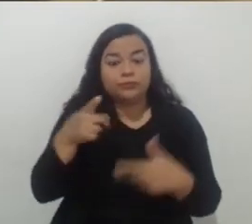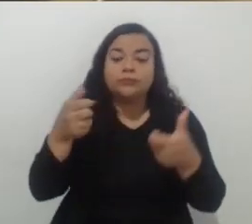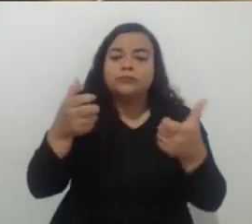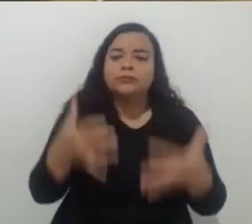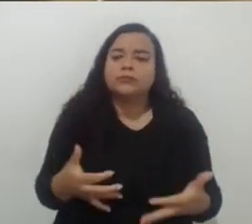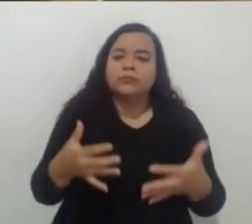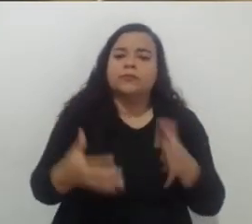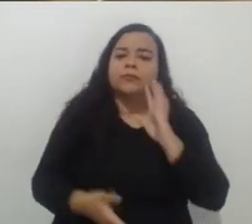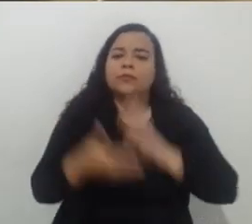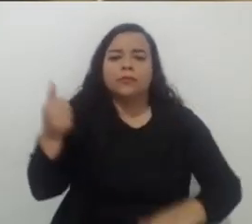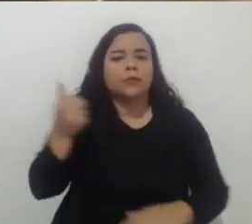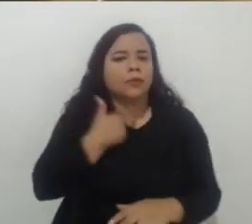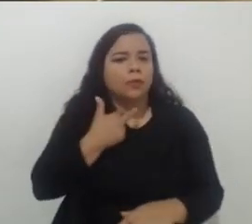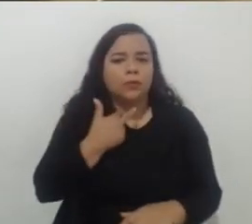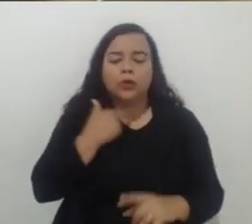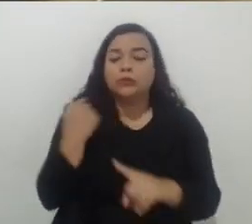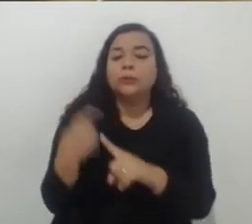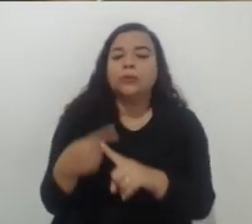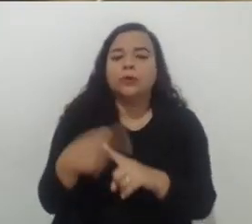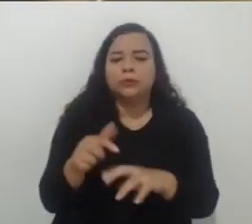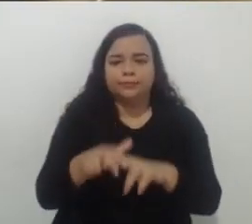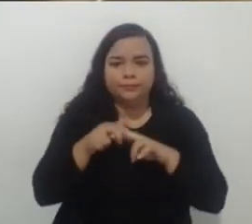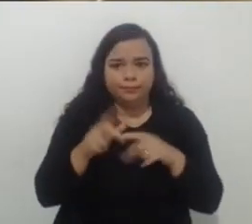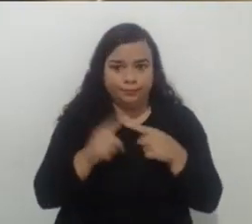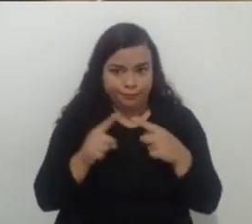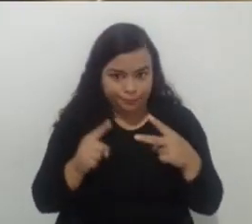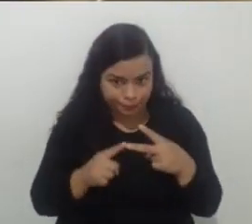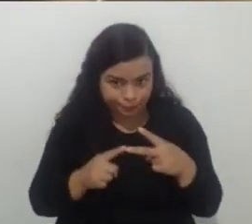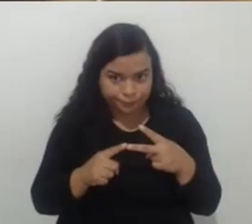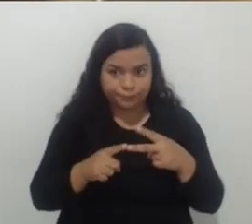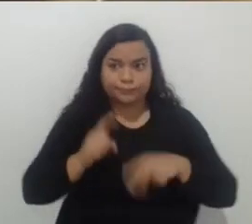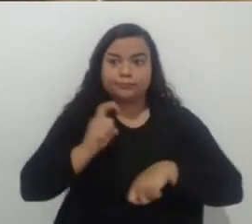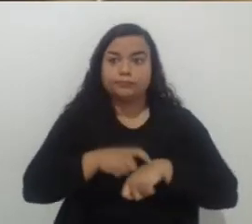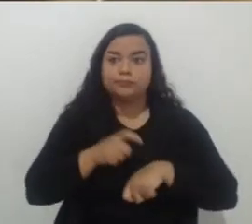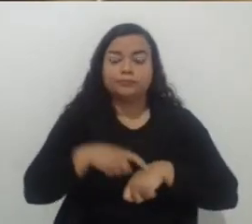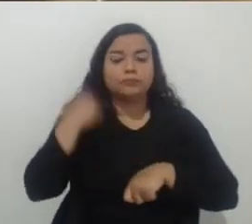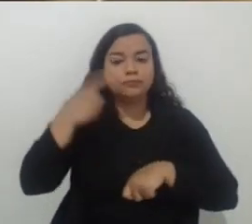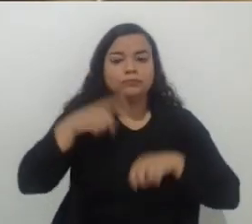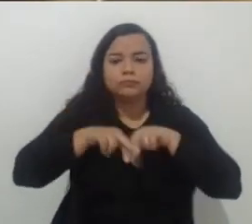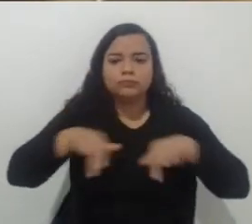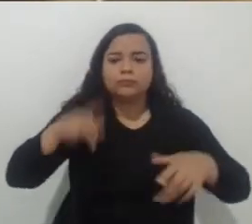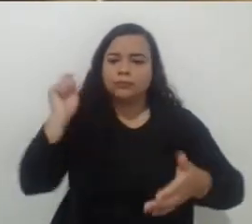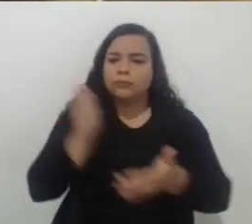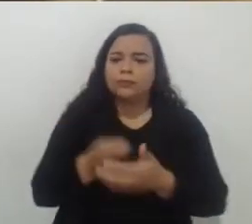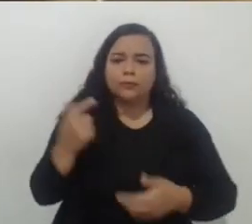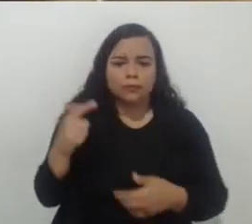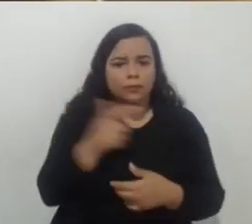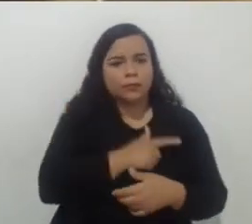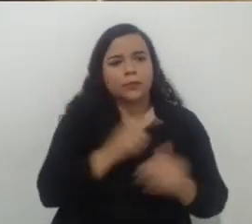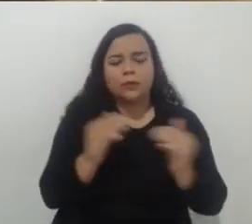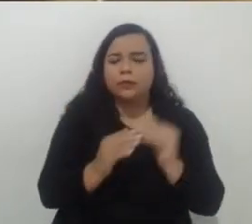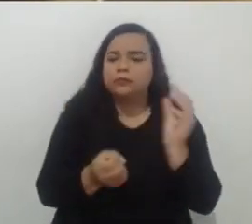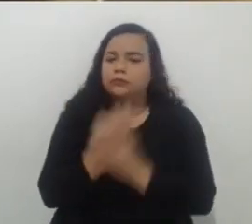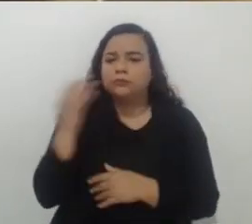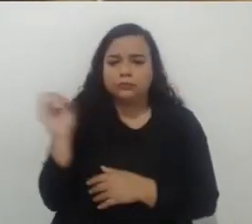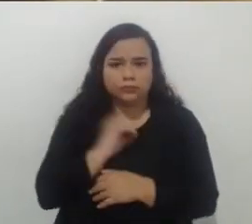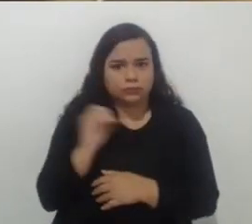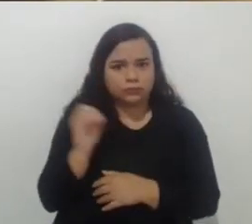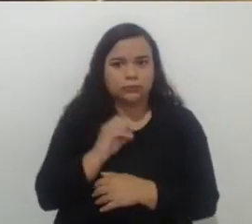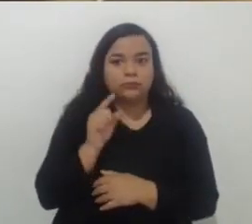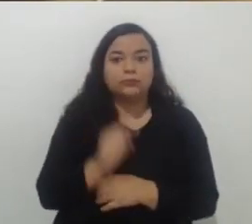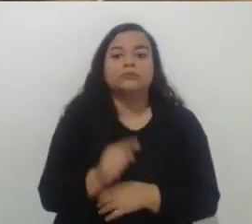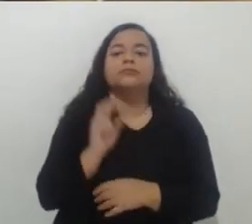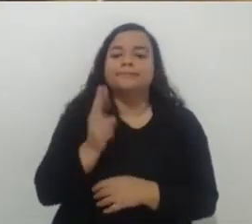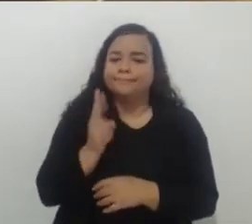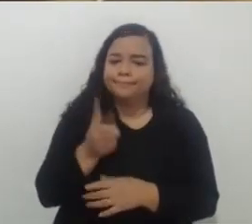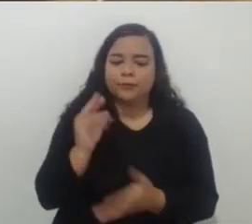dois motivos. Primeiro, os honorários advocatícios de sucumbência não foram pagos e nem acordados. Eles remanescem pendentes de